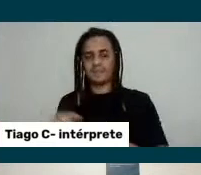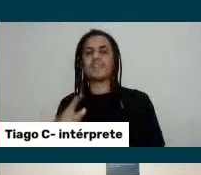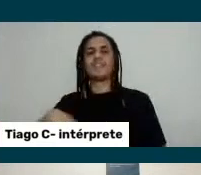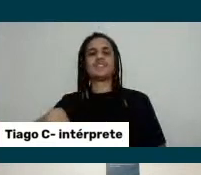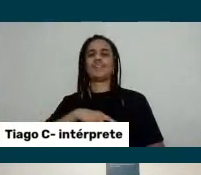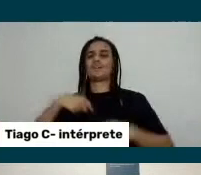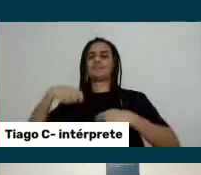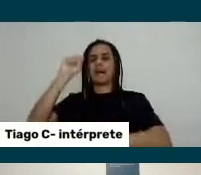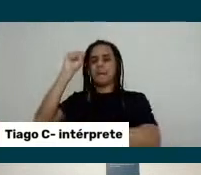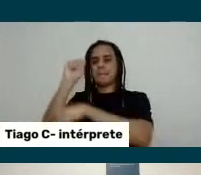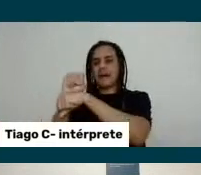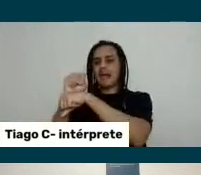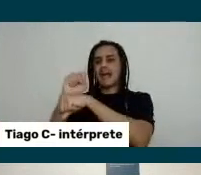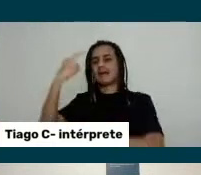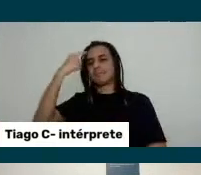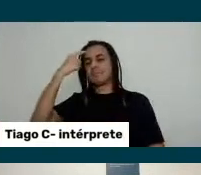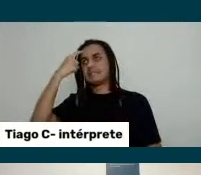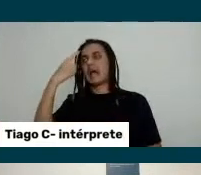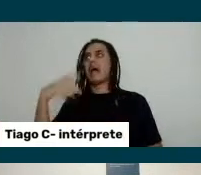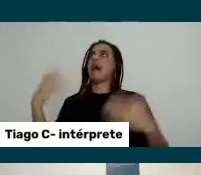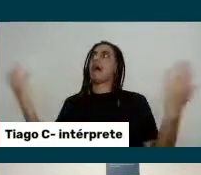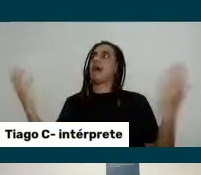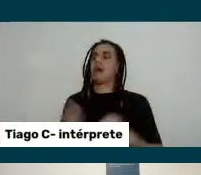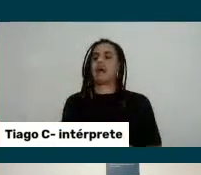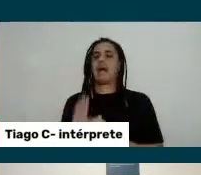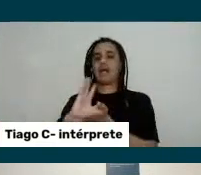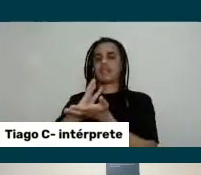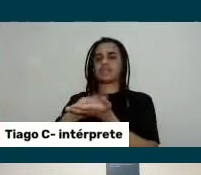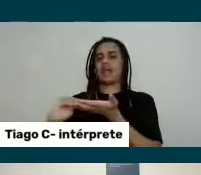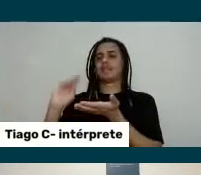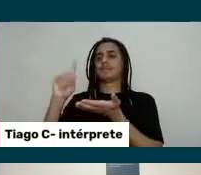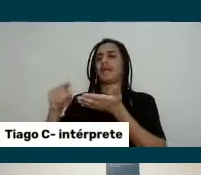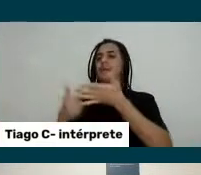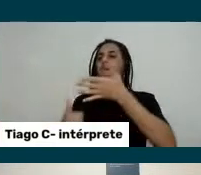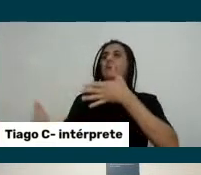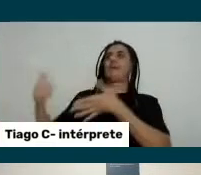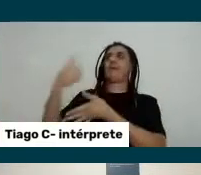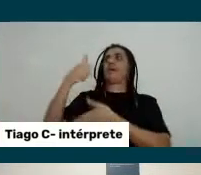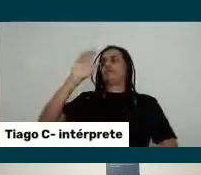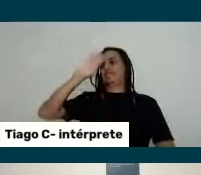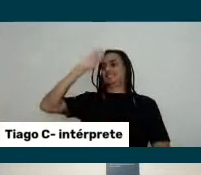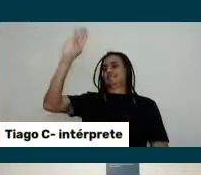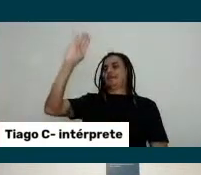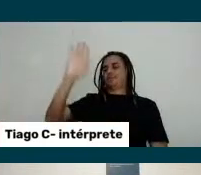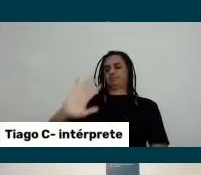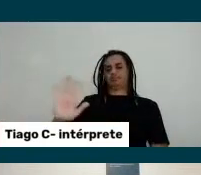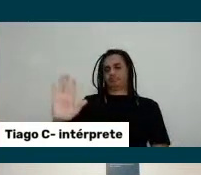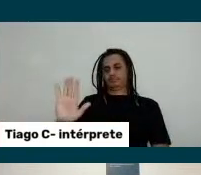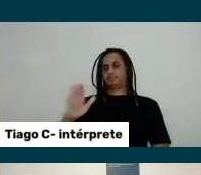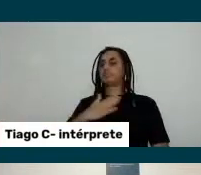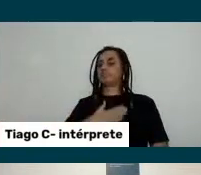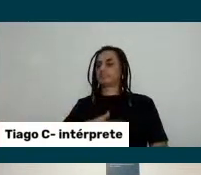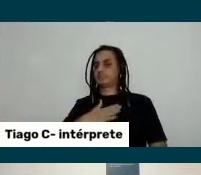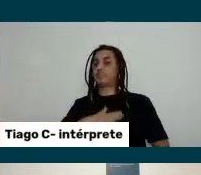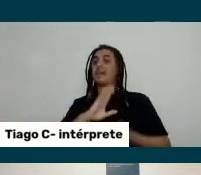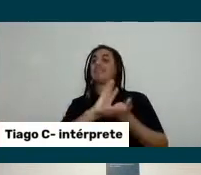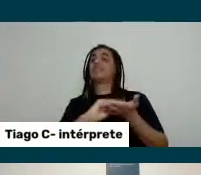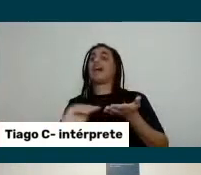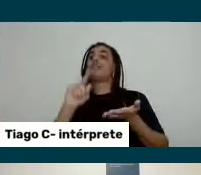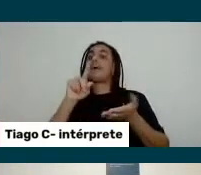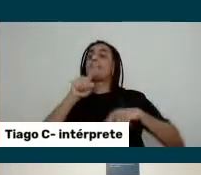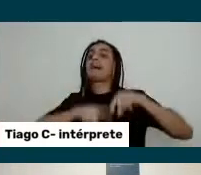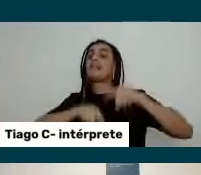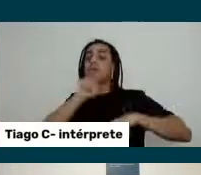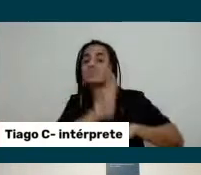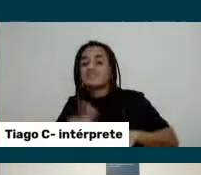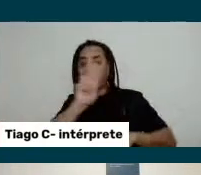o protagonista e começar a colocar o dado no lugar dele, colocar ele como insumo, porque ele é